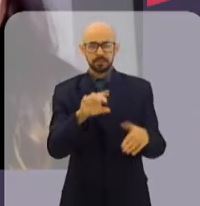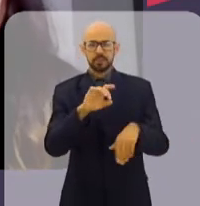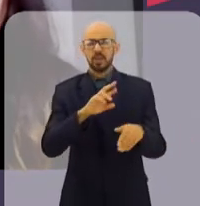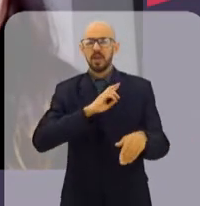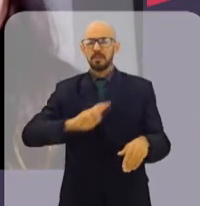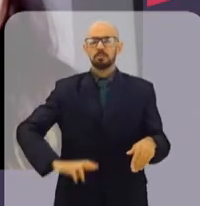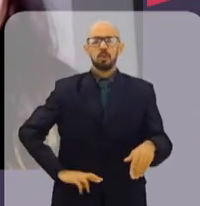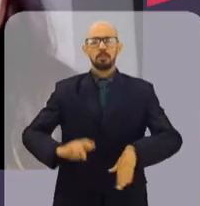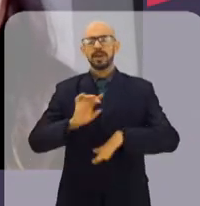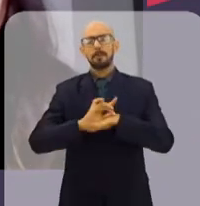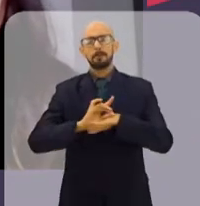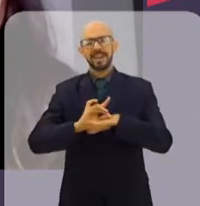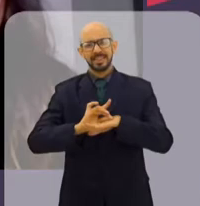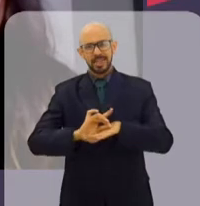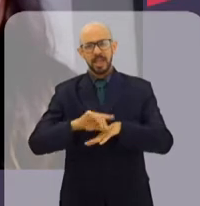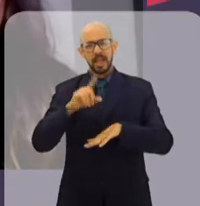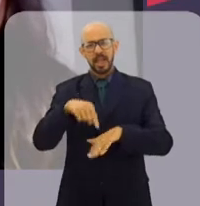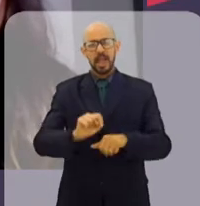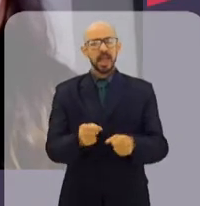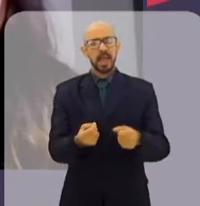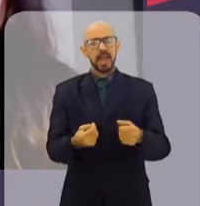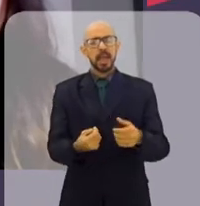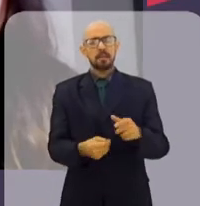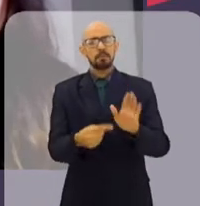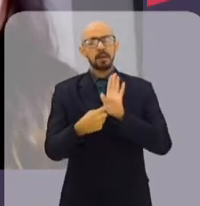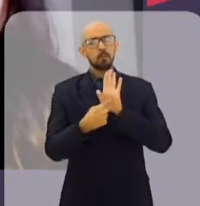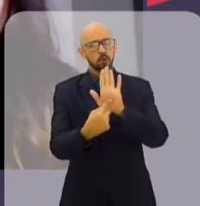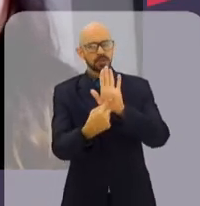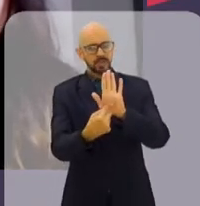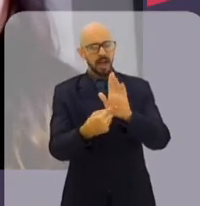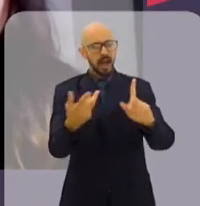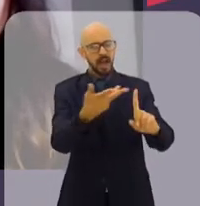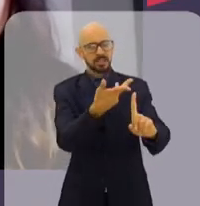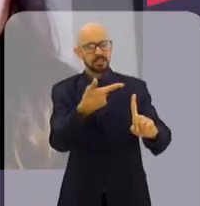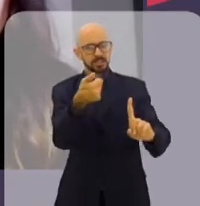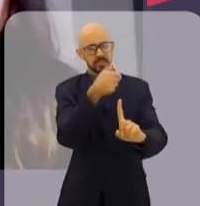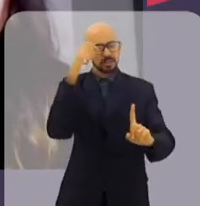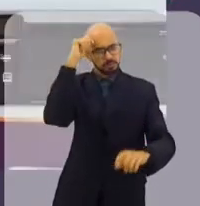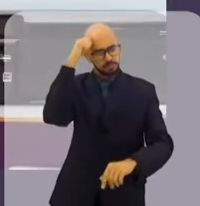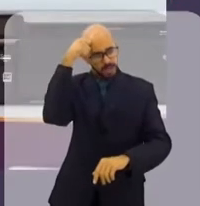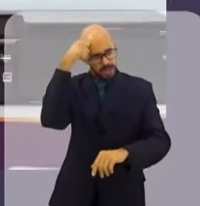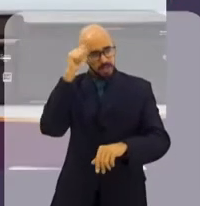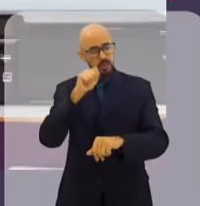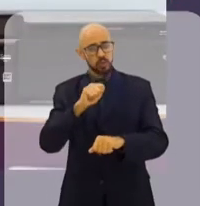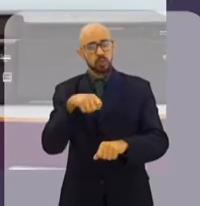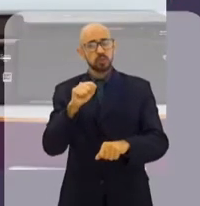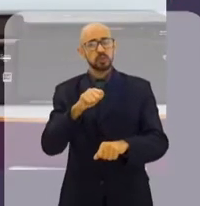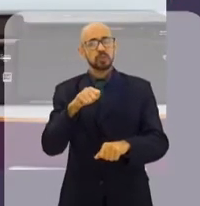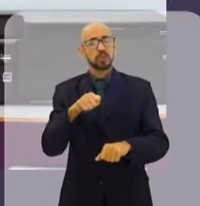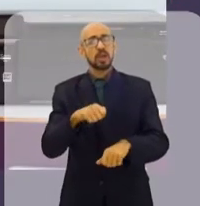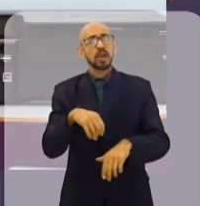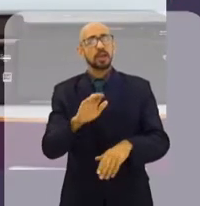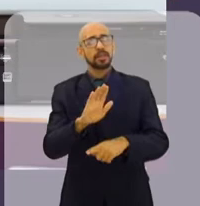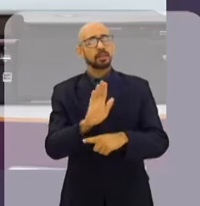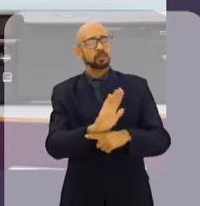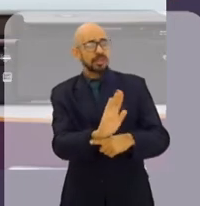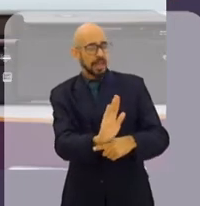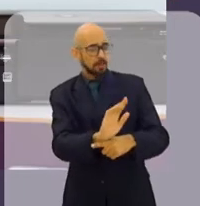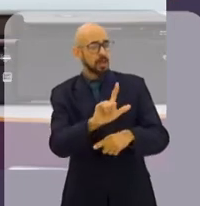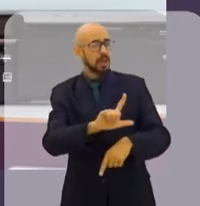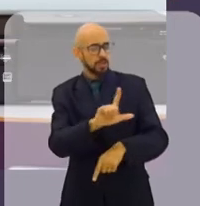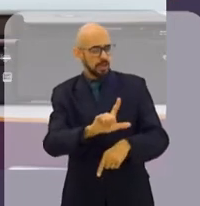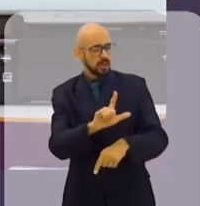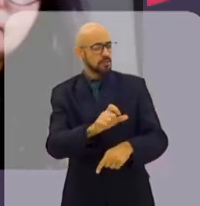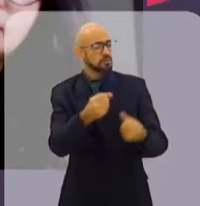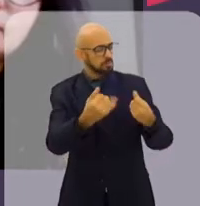República Preta tem foco na produção de artistas negros e negras, sobretudo no cinema e na literatura. Fala um pouquinho sobre